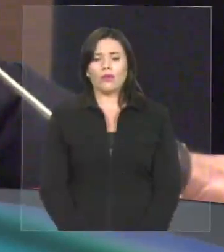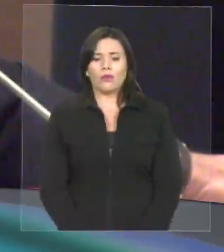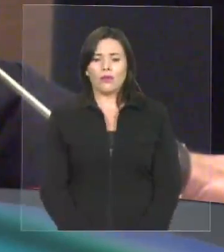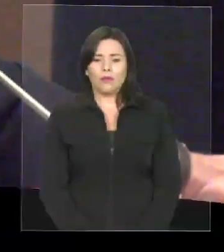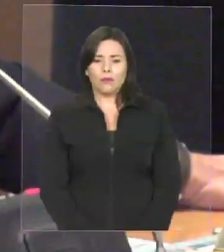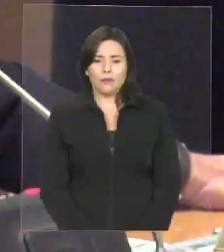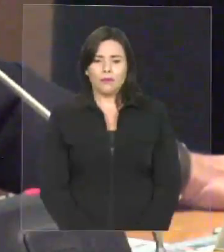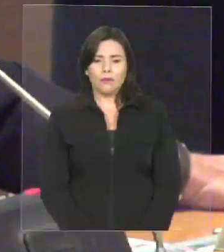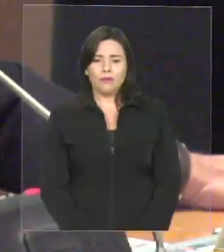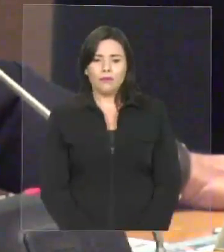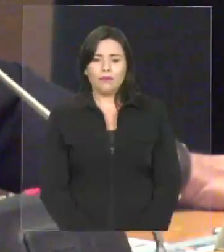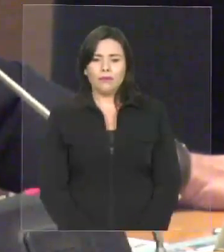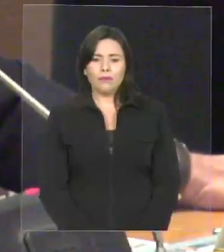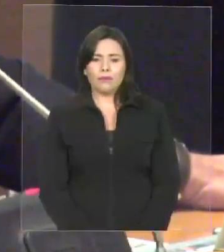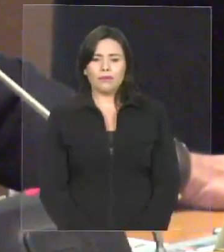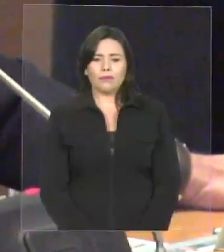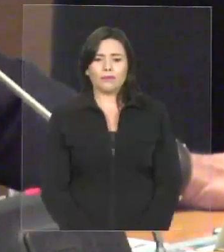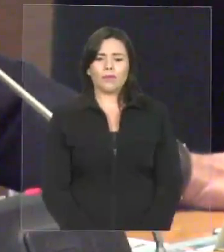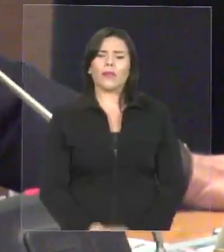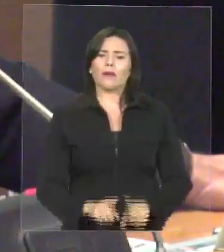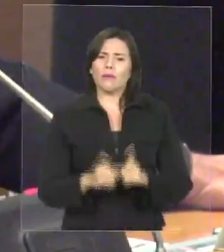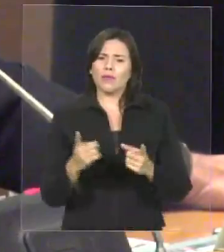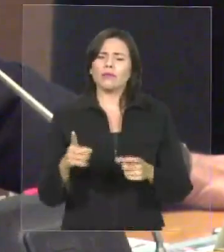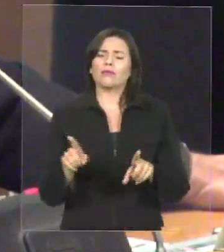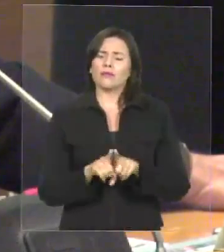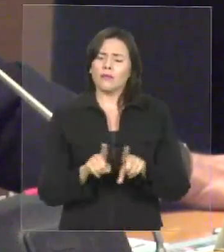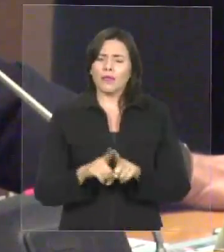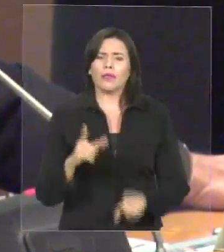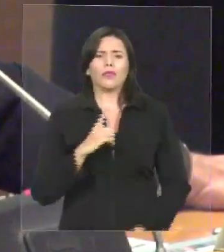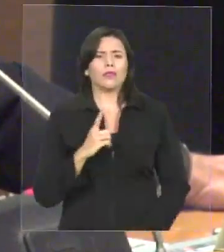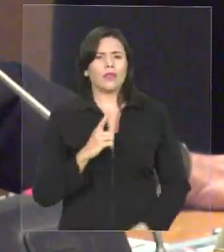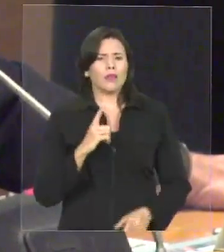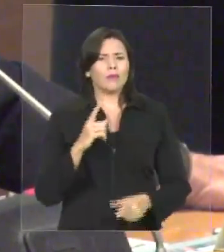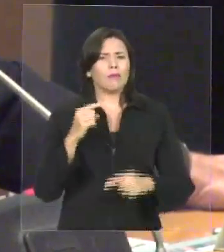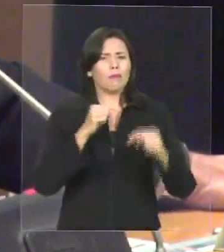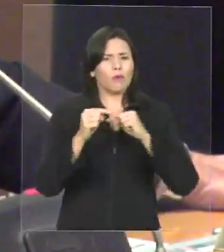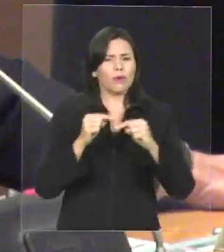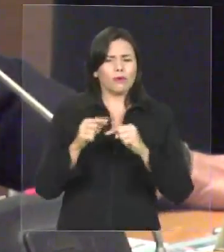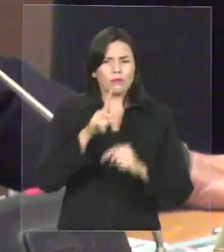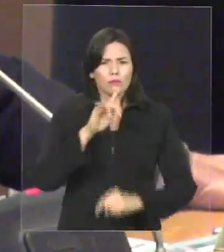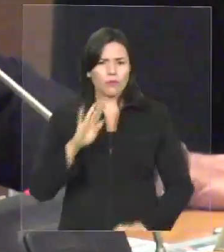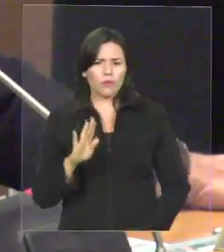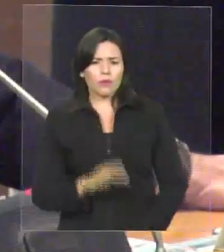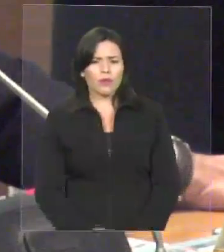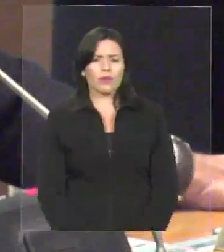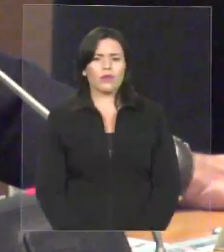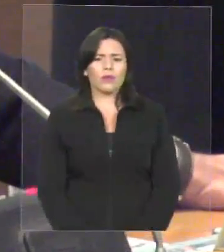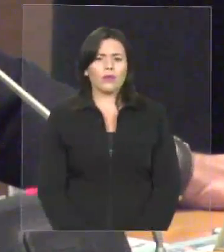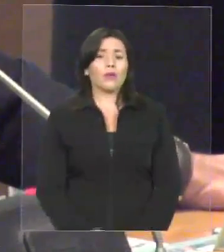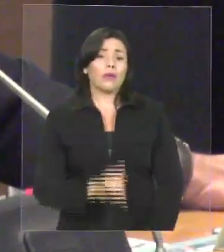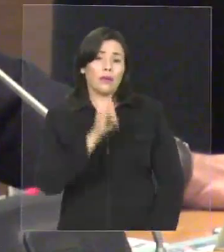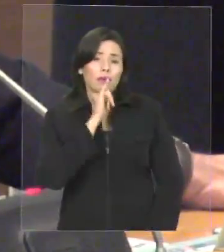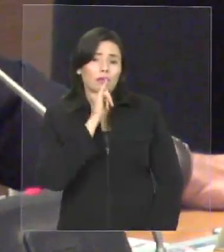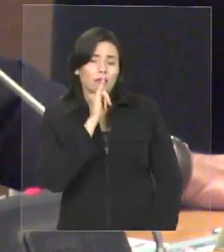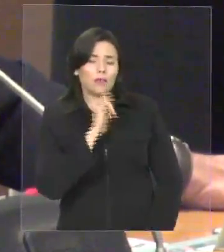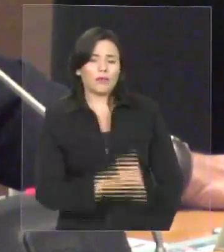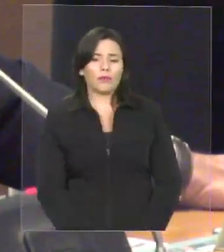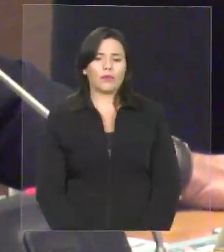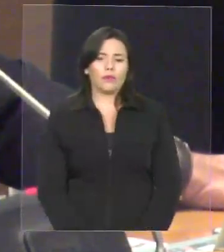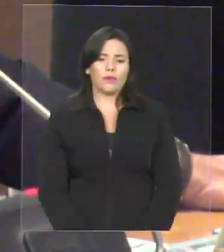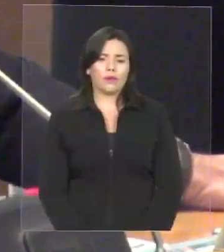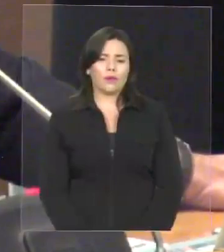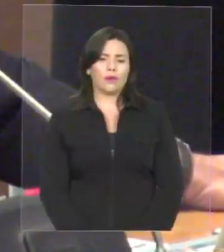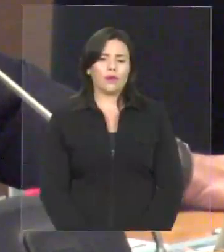mas também nós temos outros aspectos de políticas públicas importantes. Por exemplo, a mobilização. Se você, e nós temos o